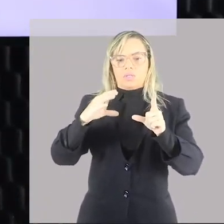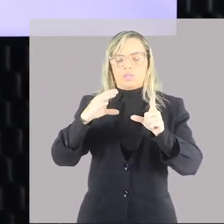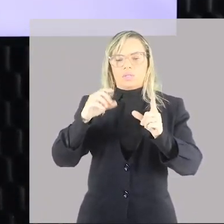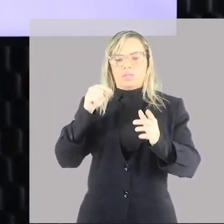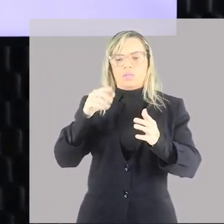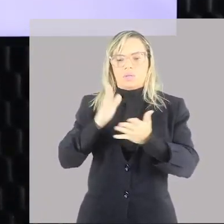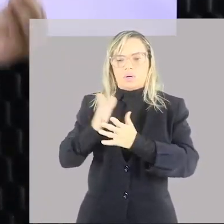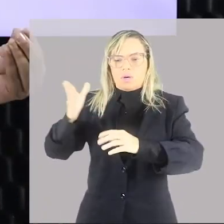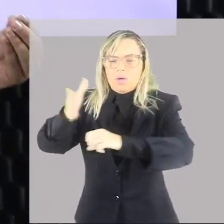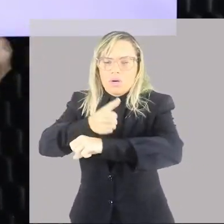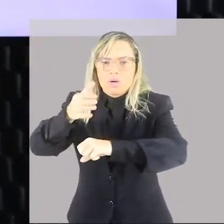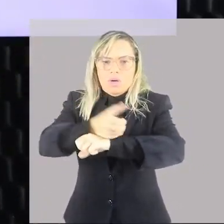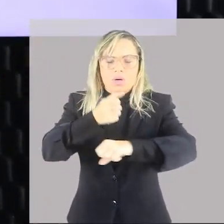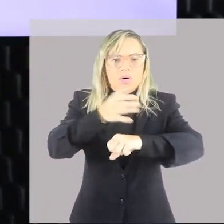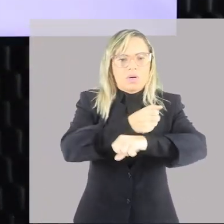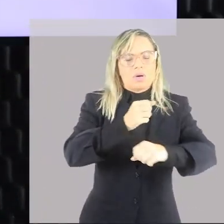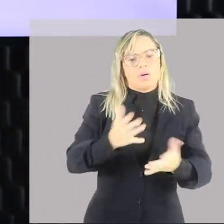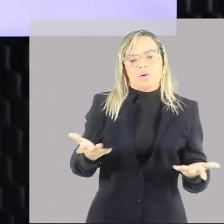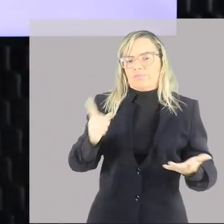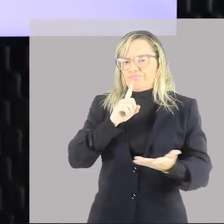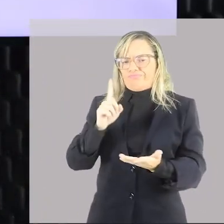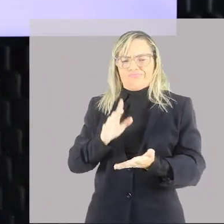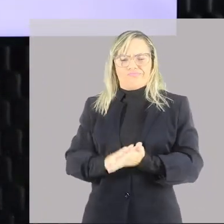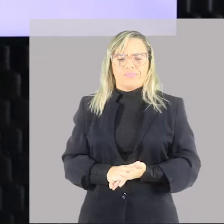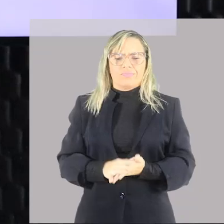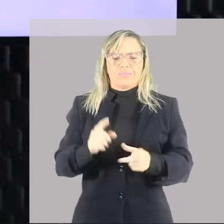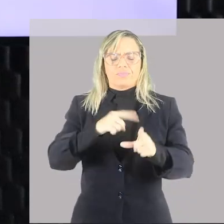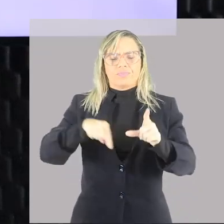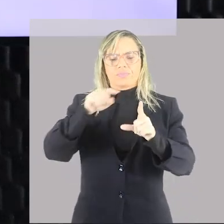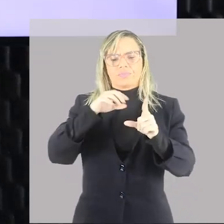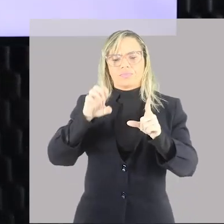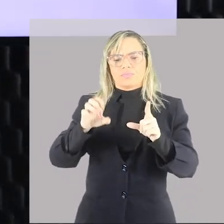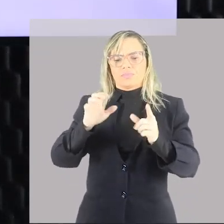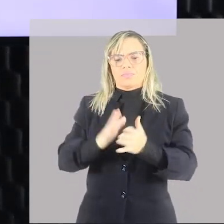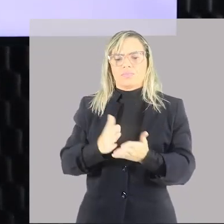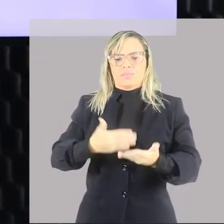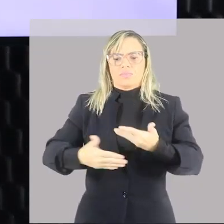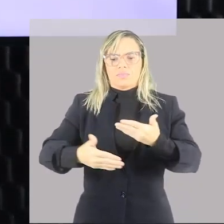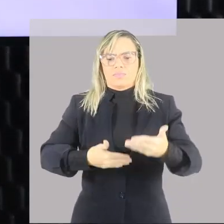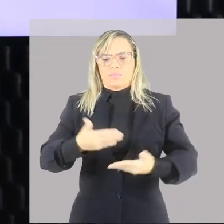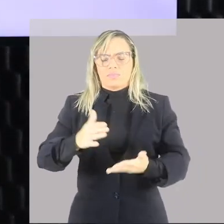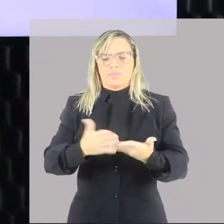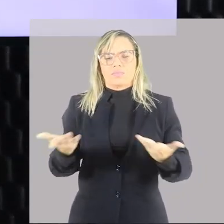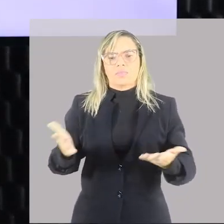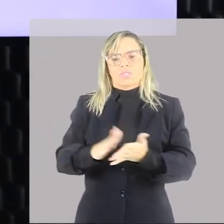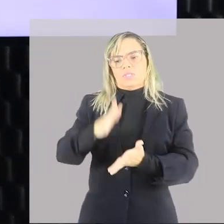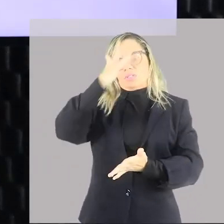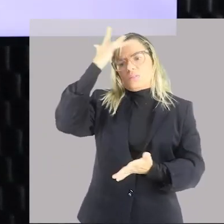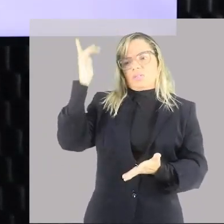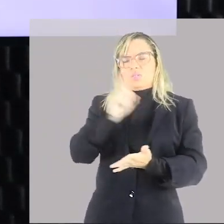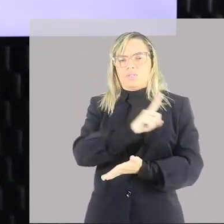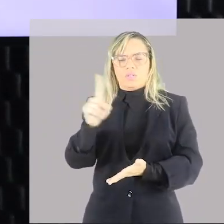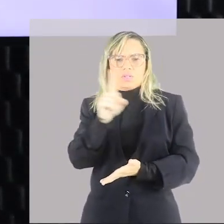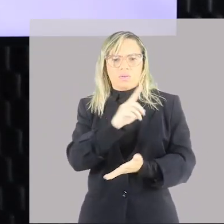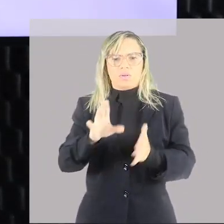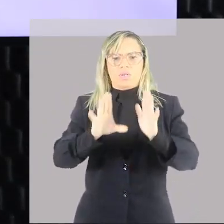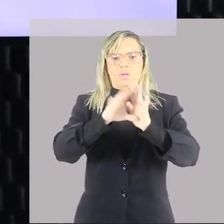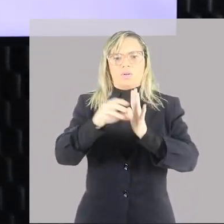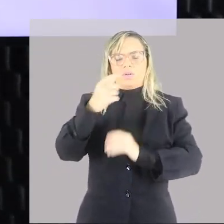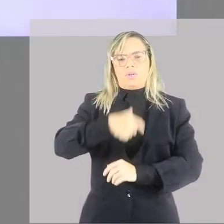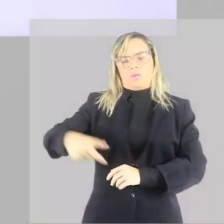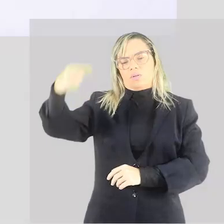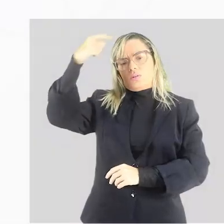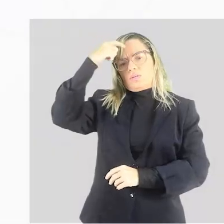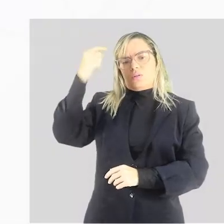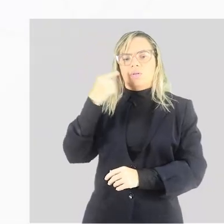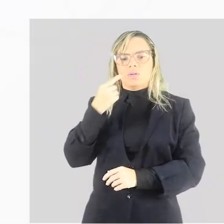não é reflexão. Relação estabelecida entre pessoas, claro que é uma relação, mas este não é o conceito de reflexão.